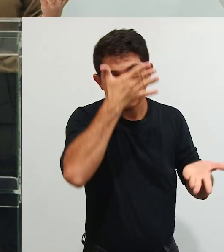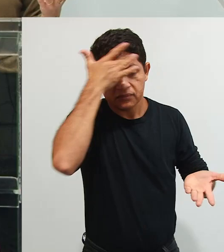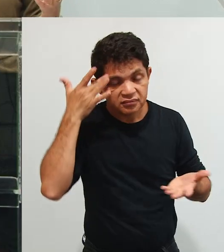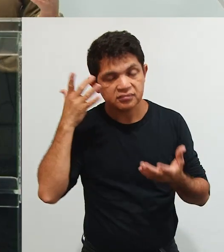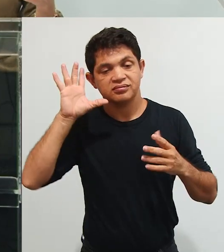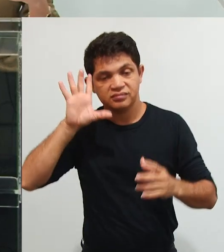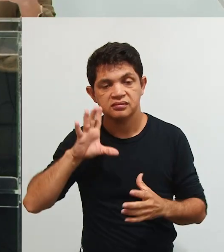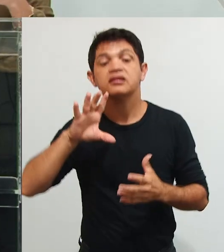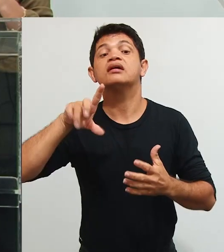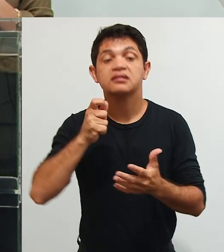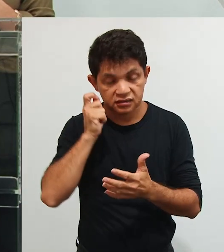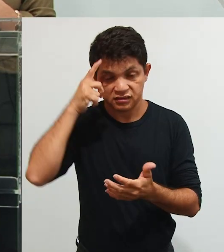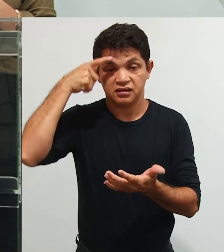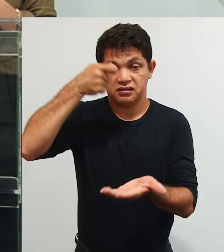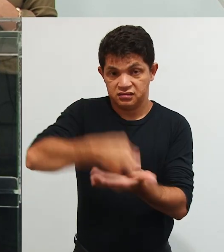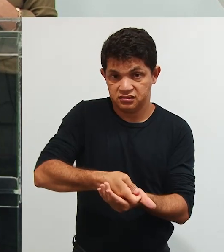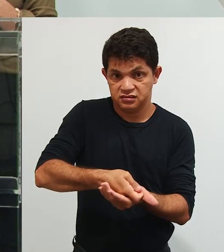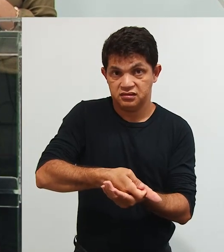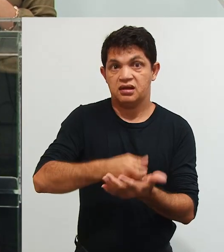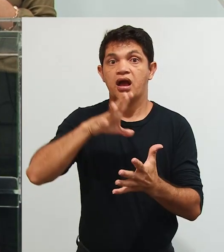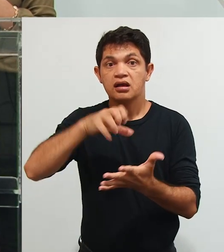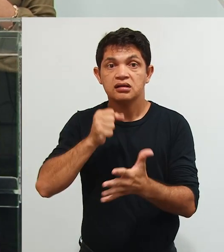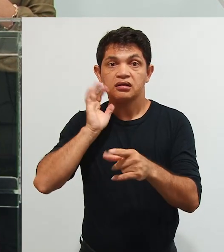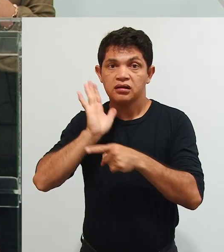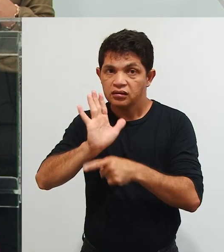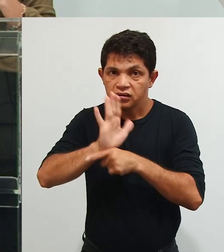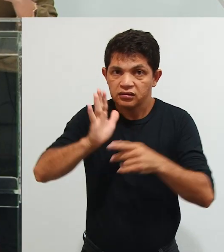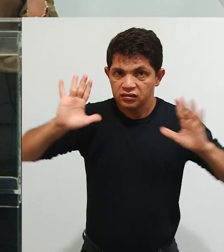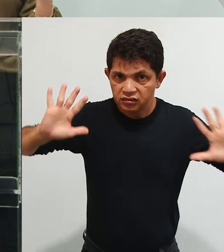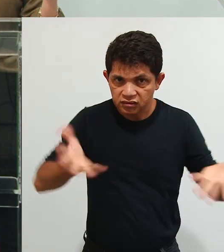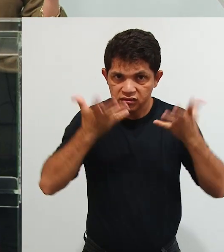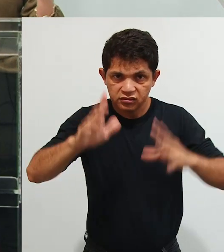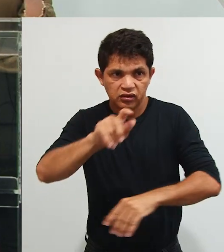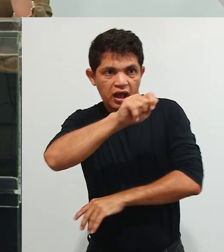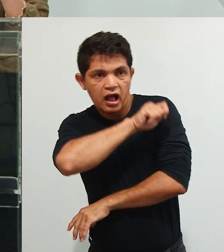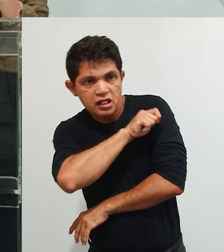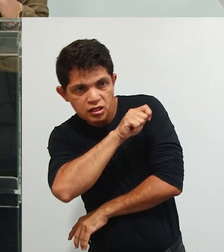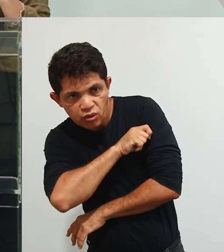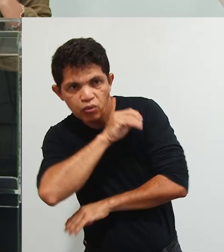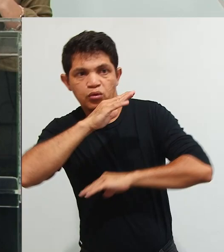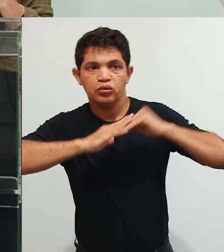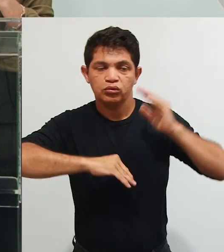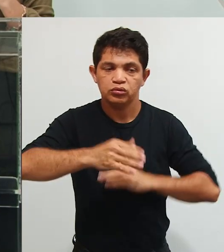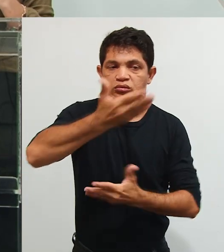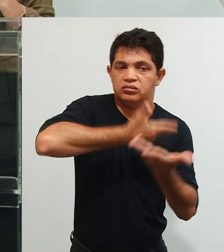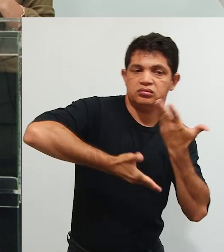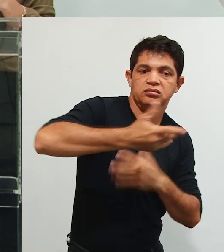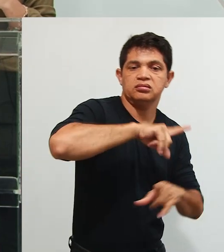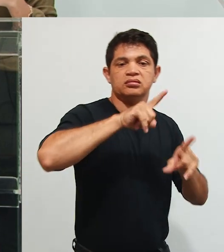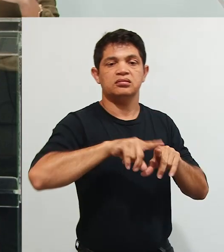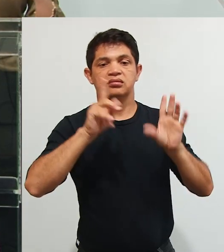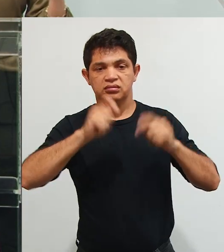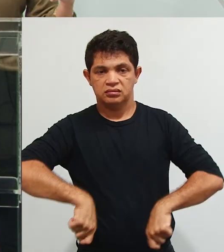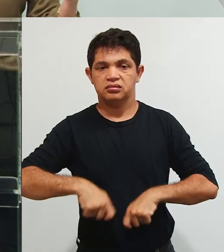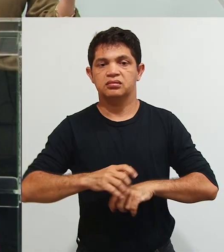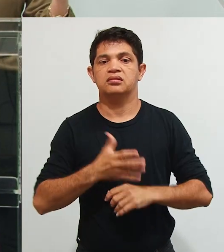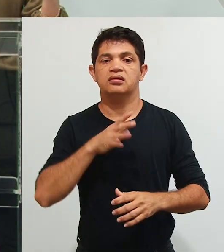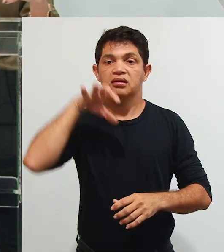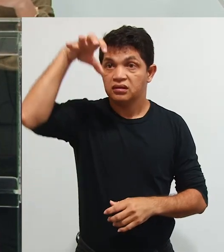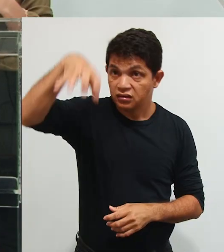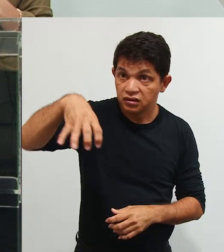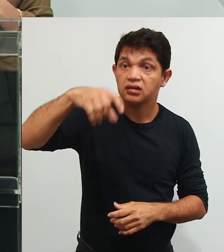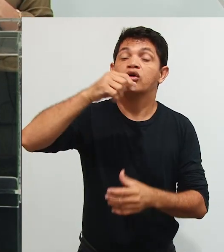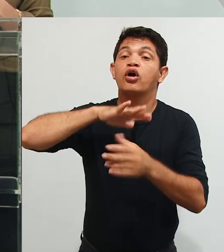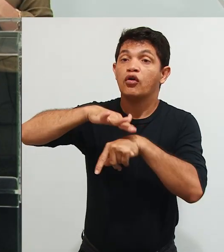gente assuma aquilo como uma equipe. Se foi um erro institucional,